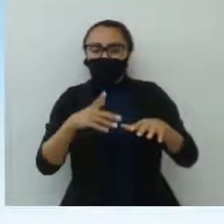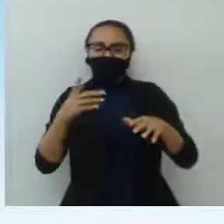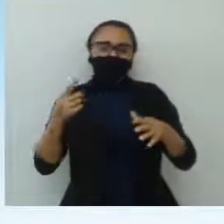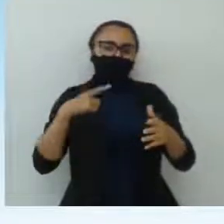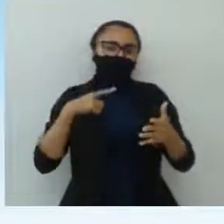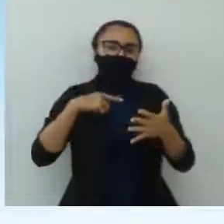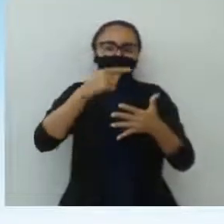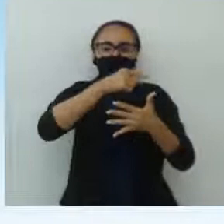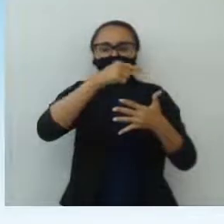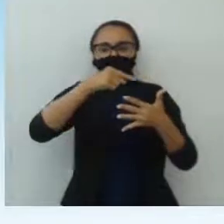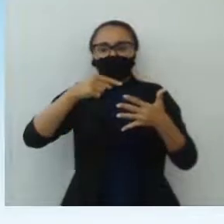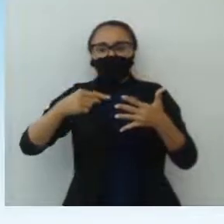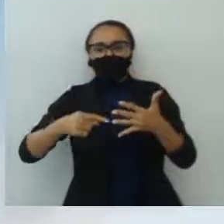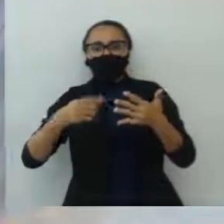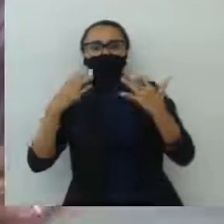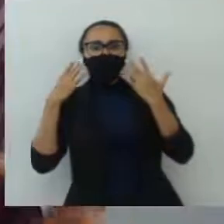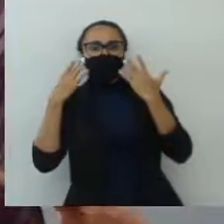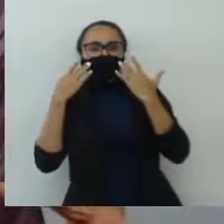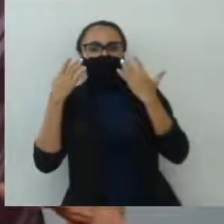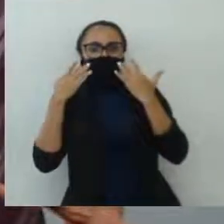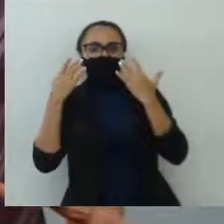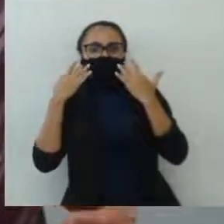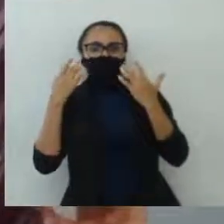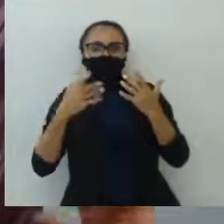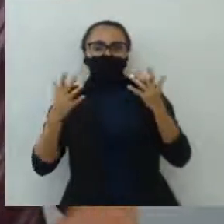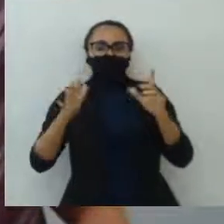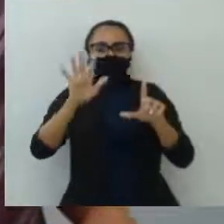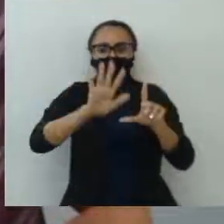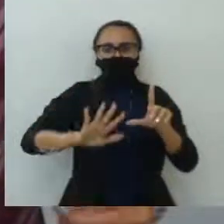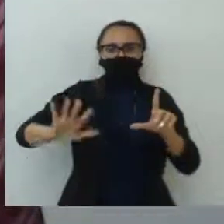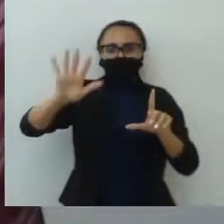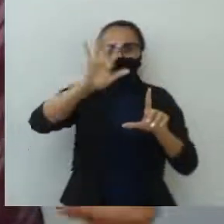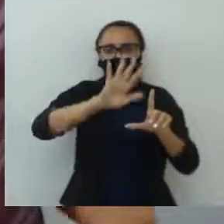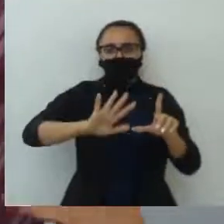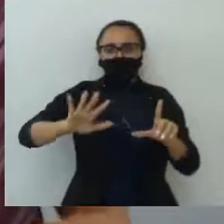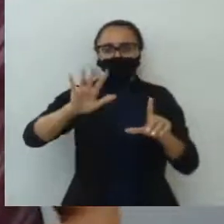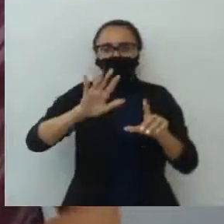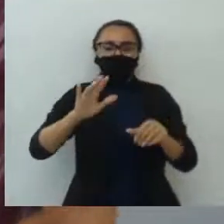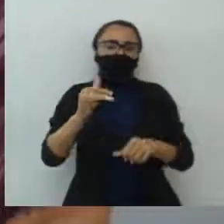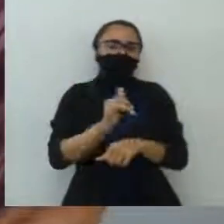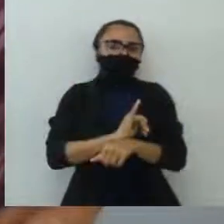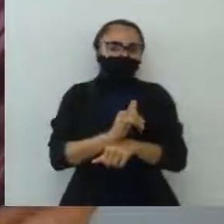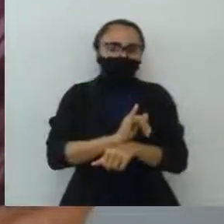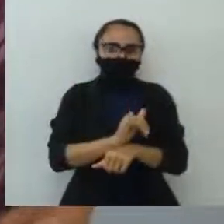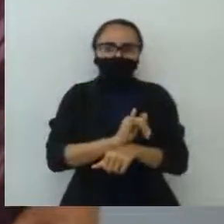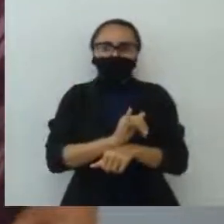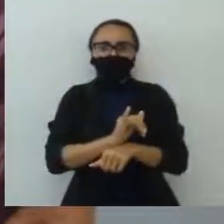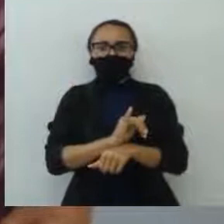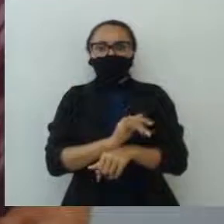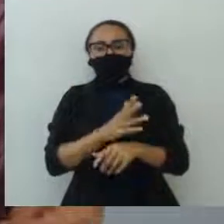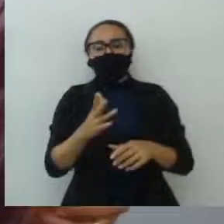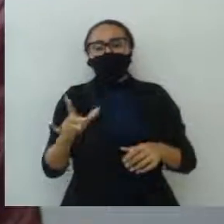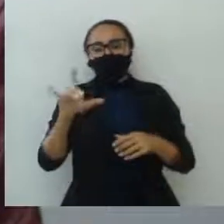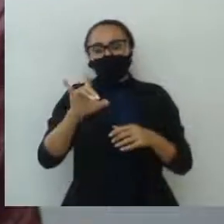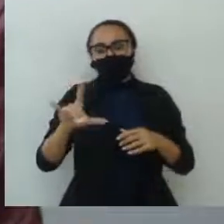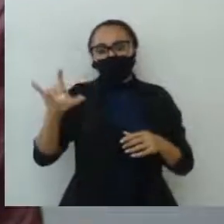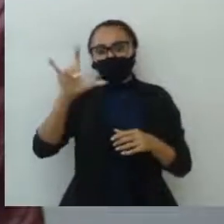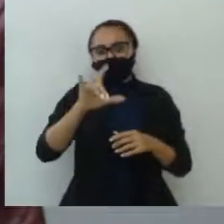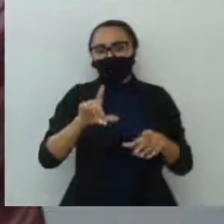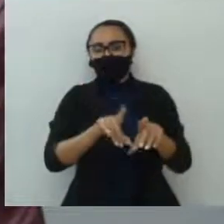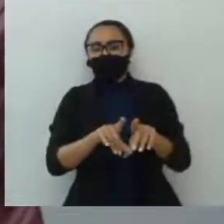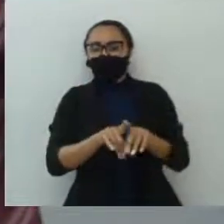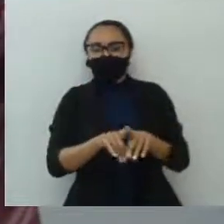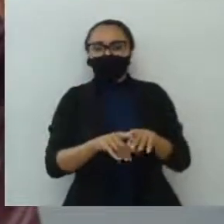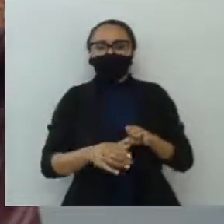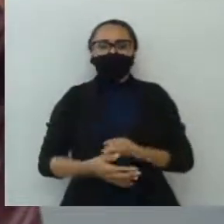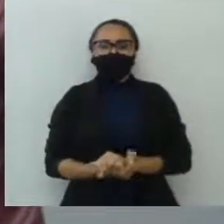elementos, muitas peças que foram feitas para a plataforma de streaming, para o YouTube, até para o Instagram também. Então